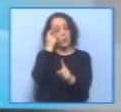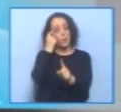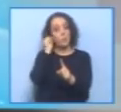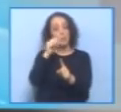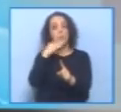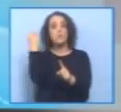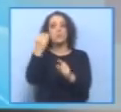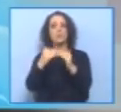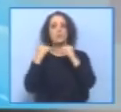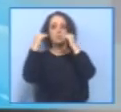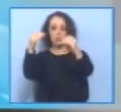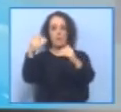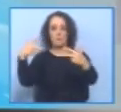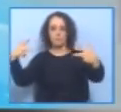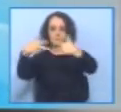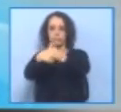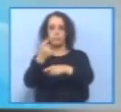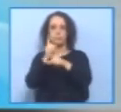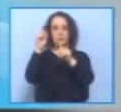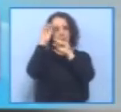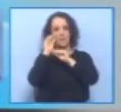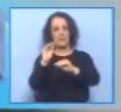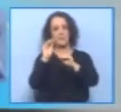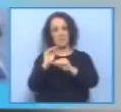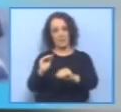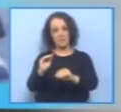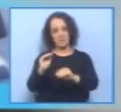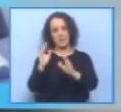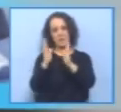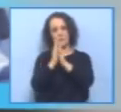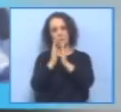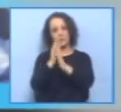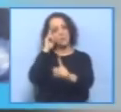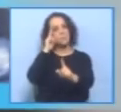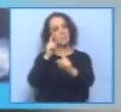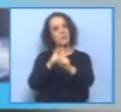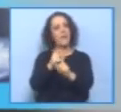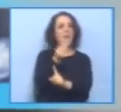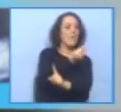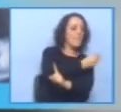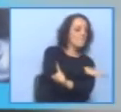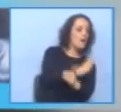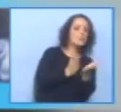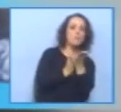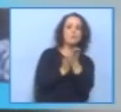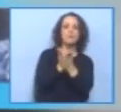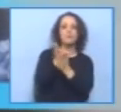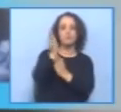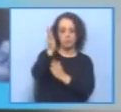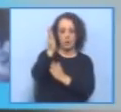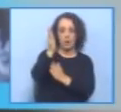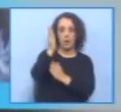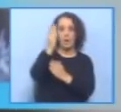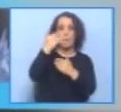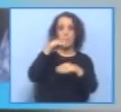da infância. E os catecismos, do 7º, 8º, 9º e 10º, são idênticos na mesma linha, na